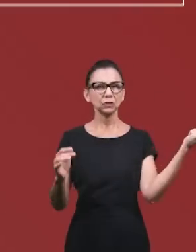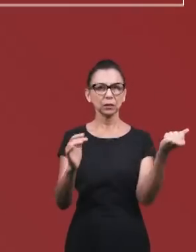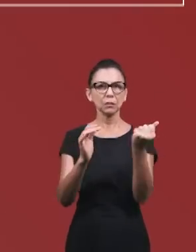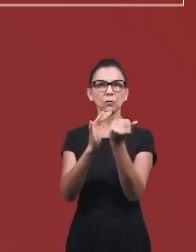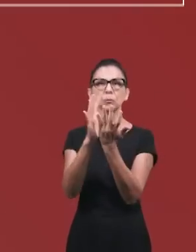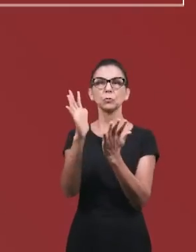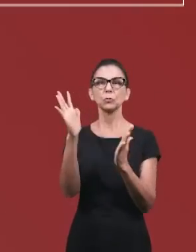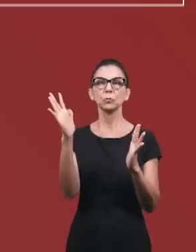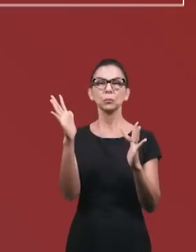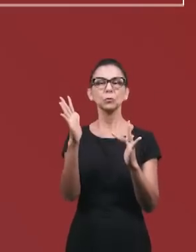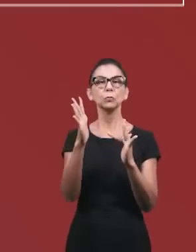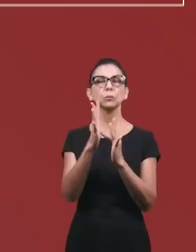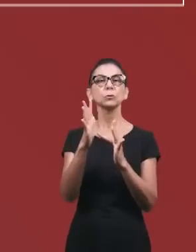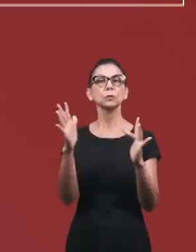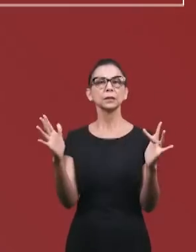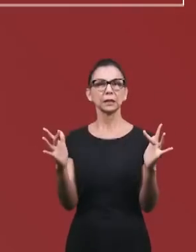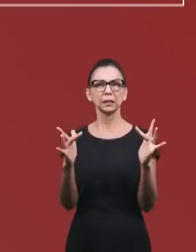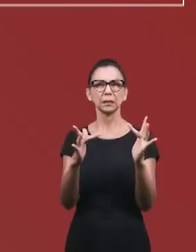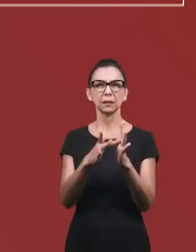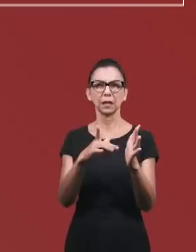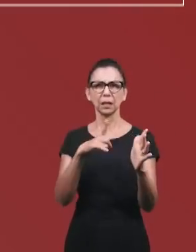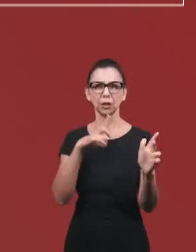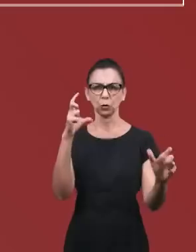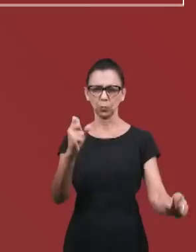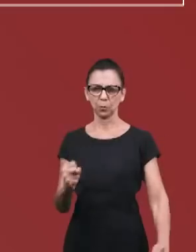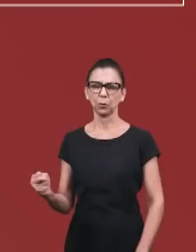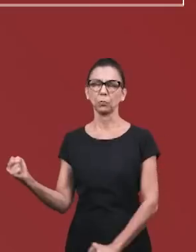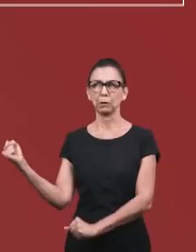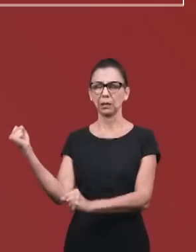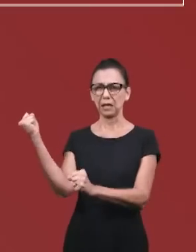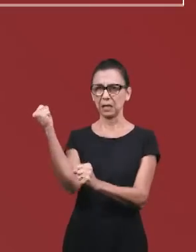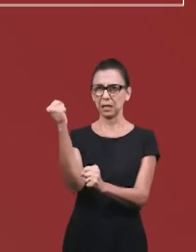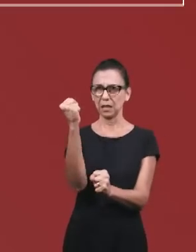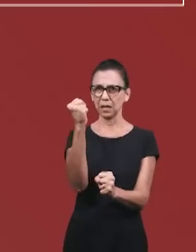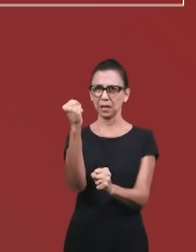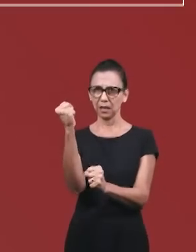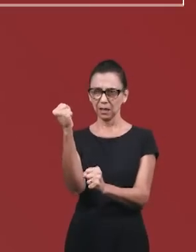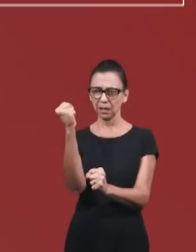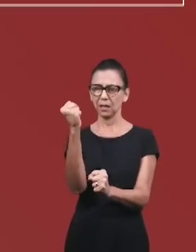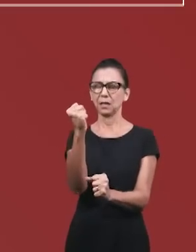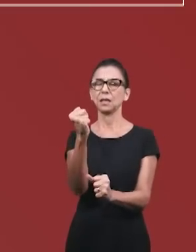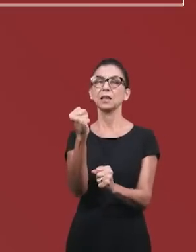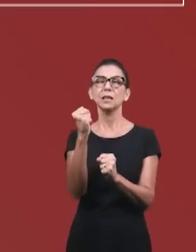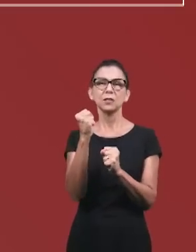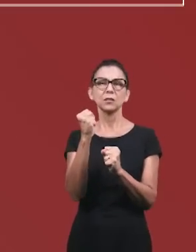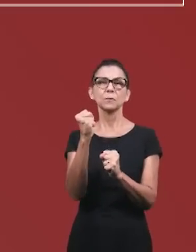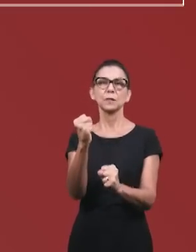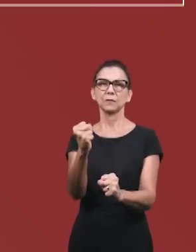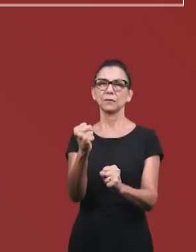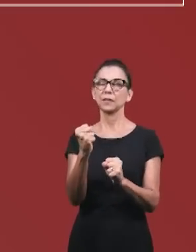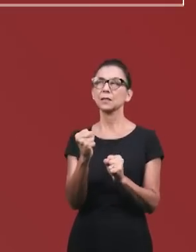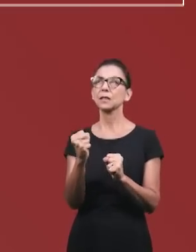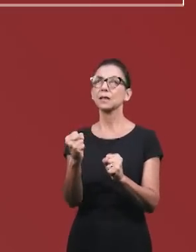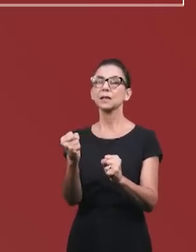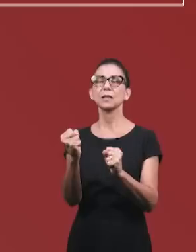Pois o sangue de Jesus é que tem o poder.